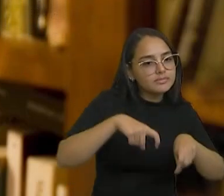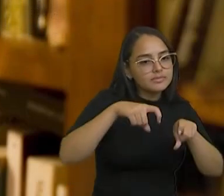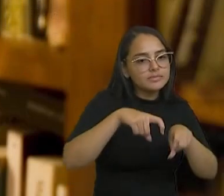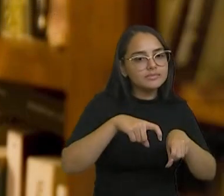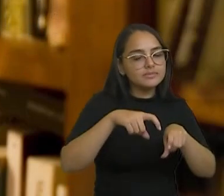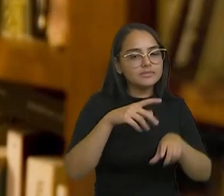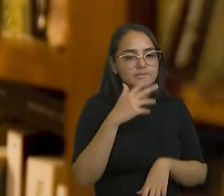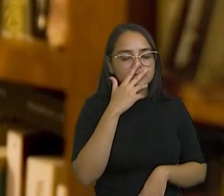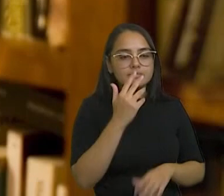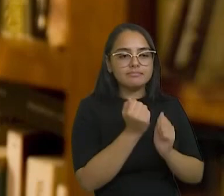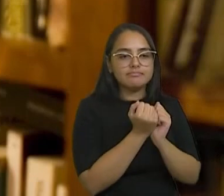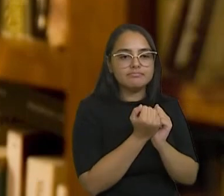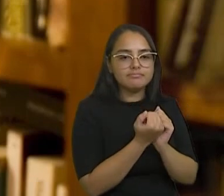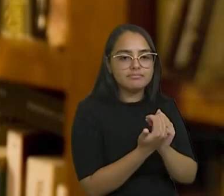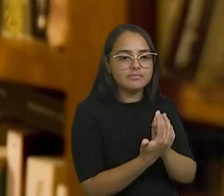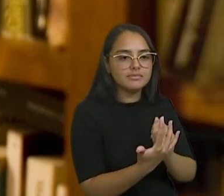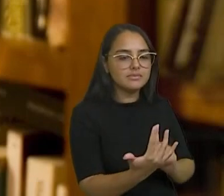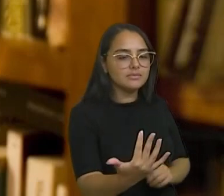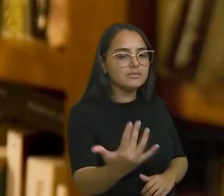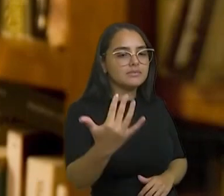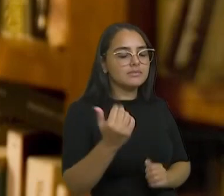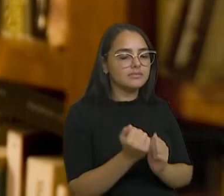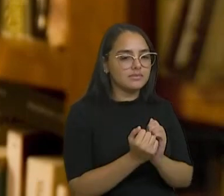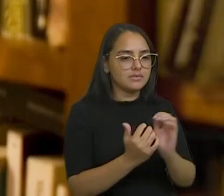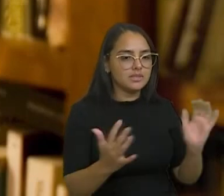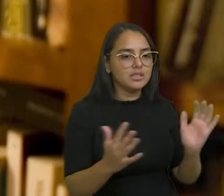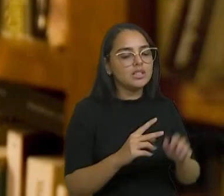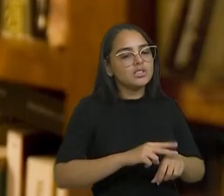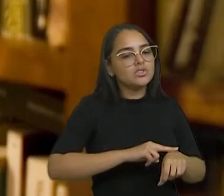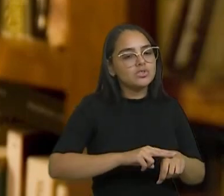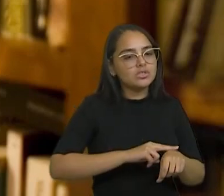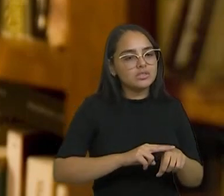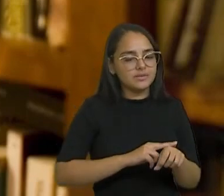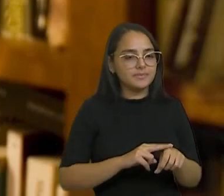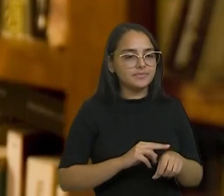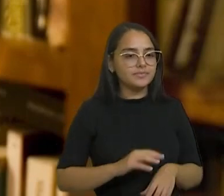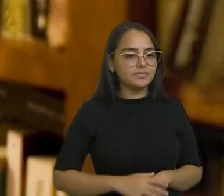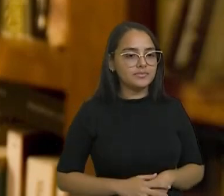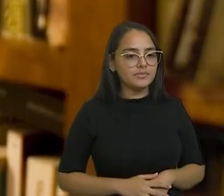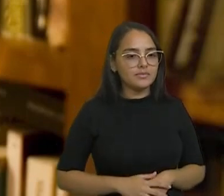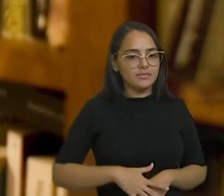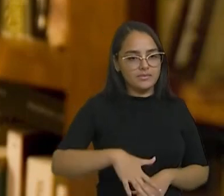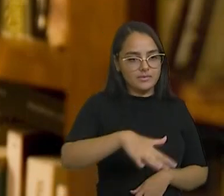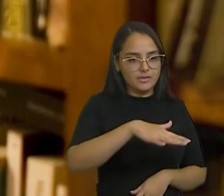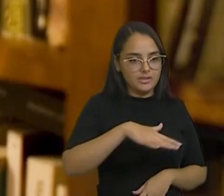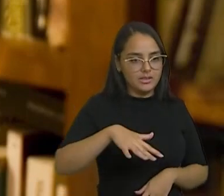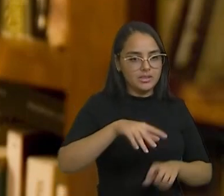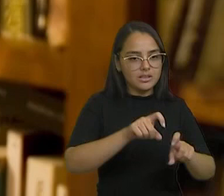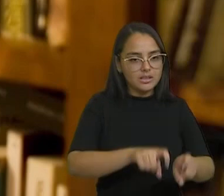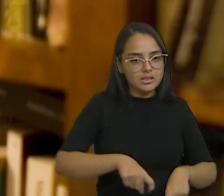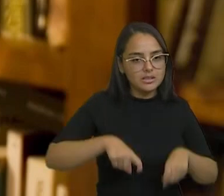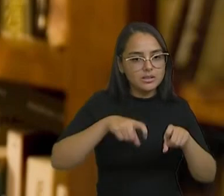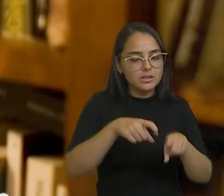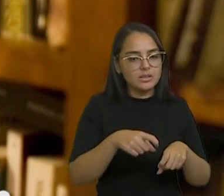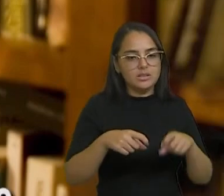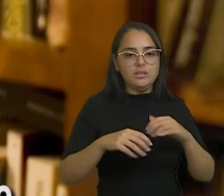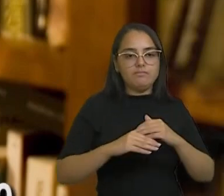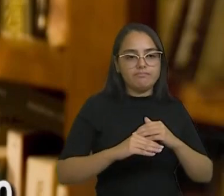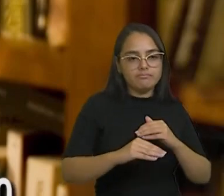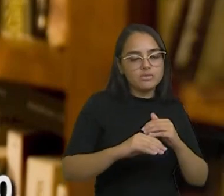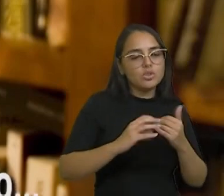espectro penumbroso dá lugar ao esverdeado da folhagem. A aérea da copa na roça e rasteira